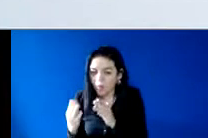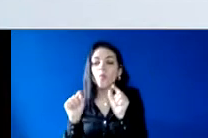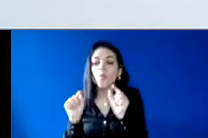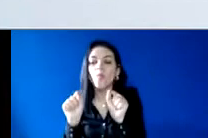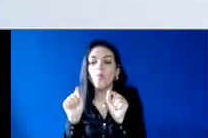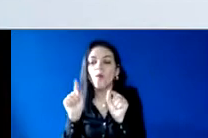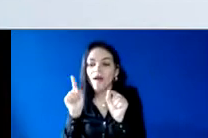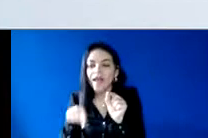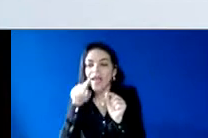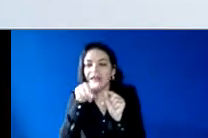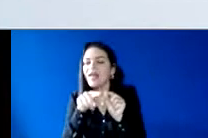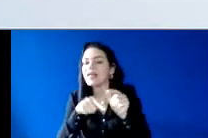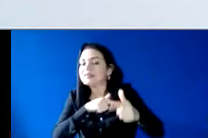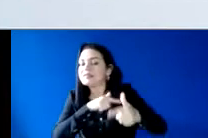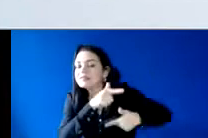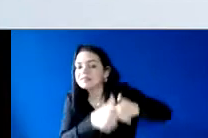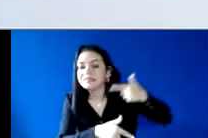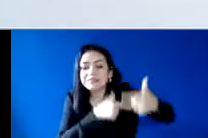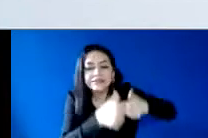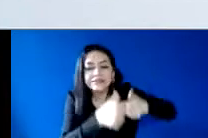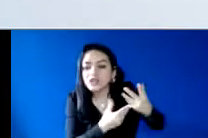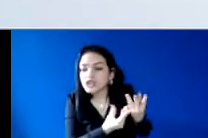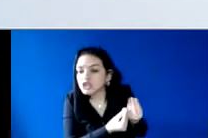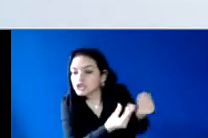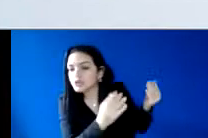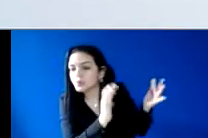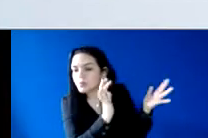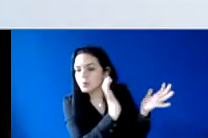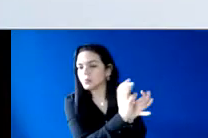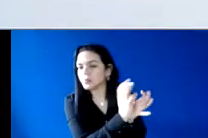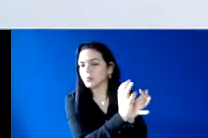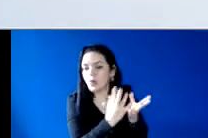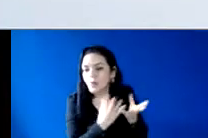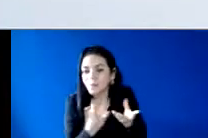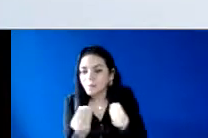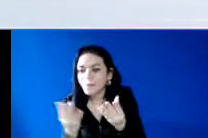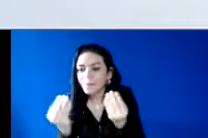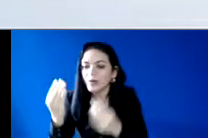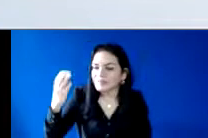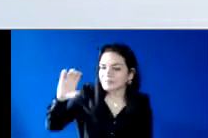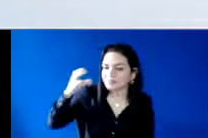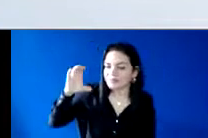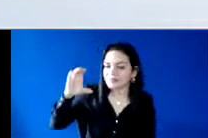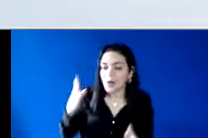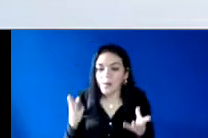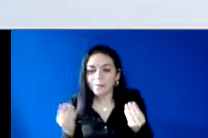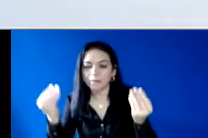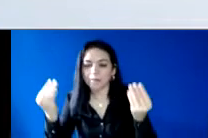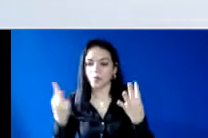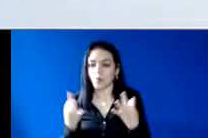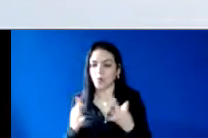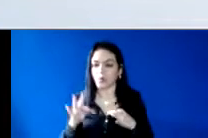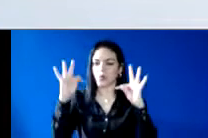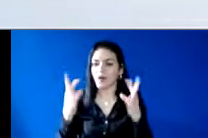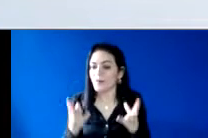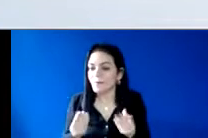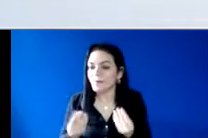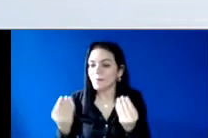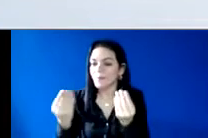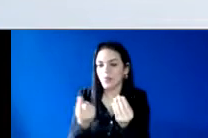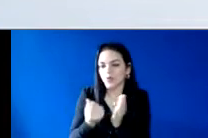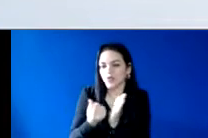ciência, muita ciência. Existe tecnologia, muita tecnologia. Existe muito investimento, inclusive financeiro, né,